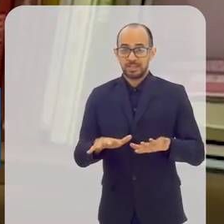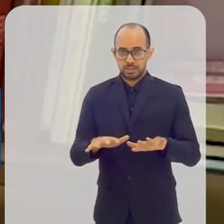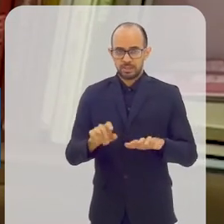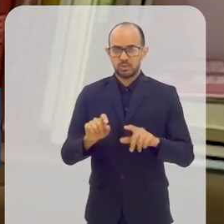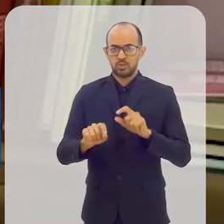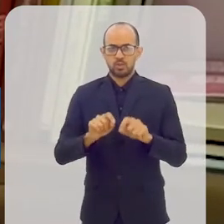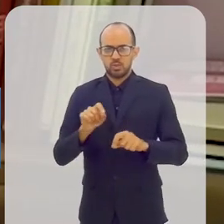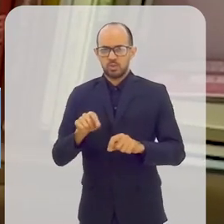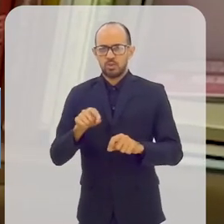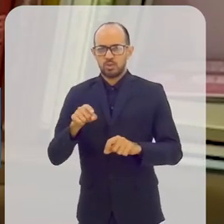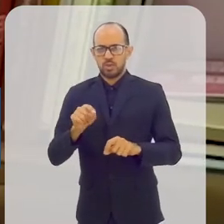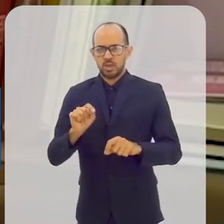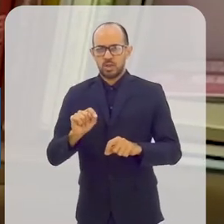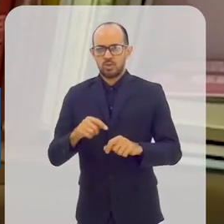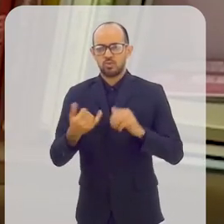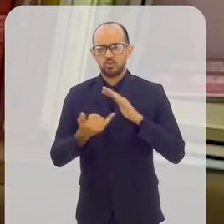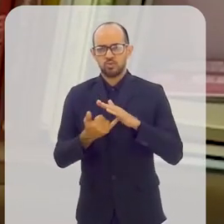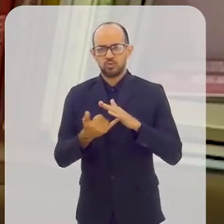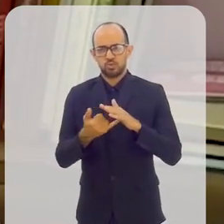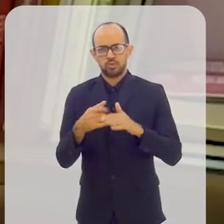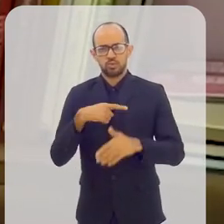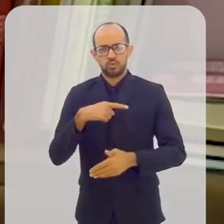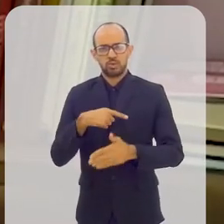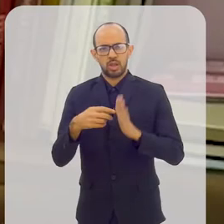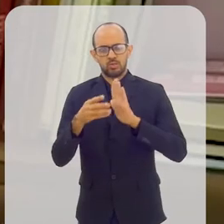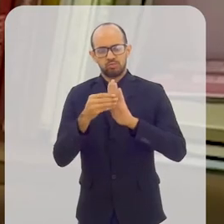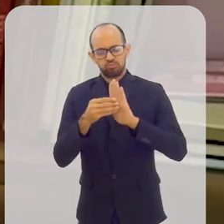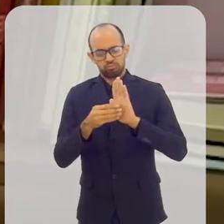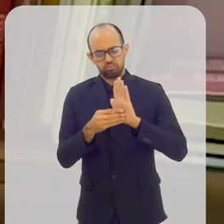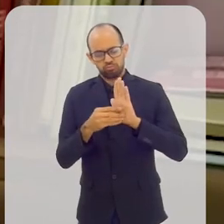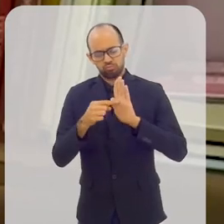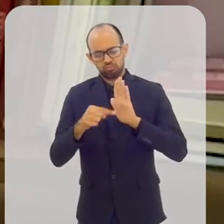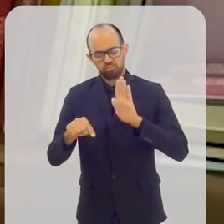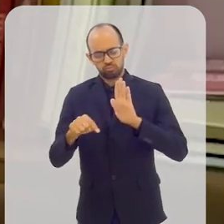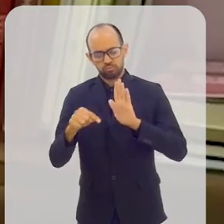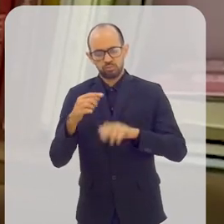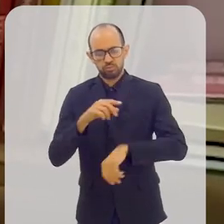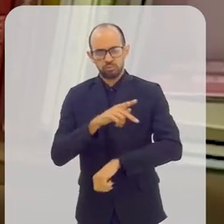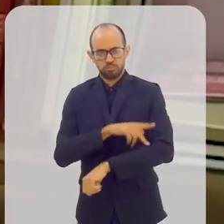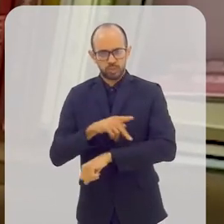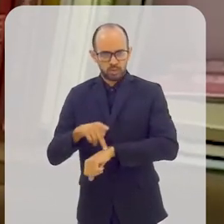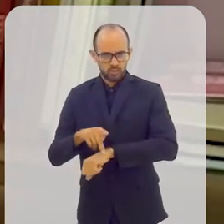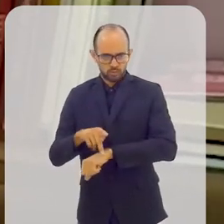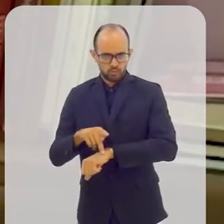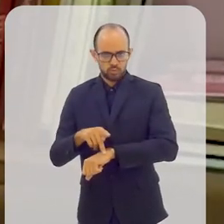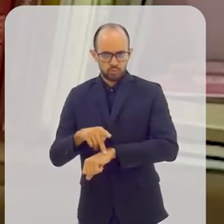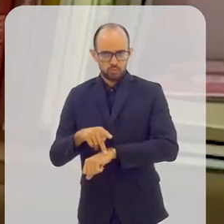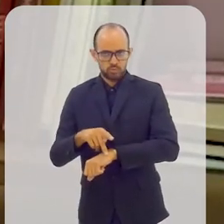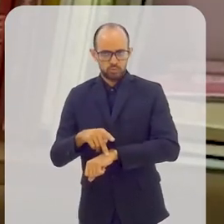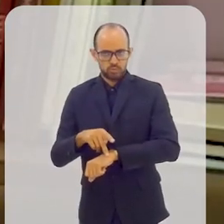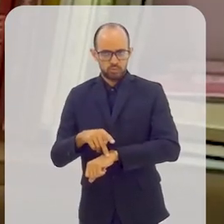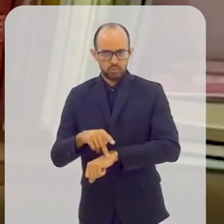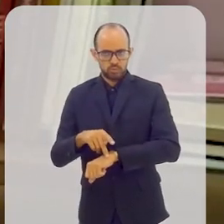Dessa forma, o Instituto ele tem um calendário pedagógico. Esse calendário pedagógico,